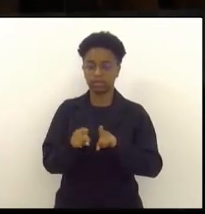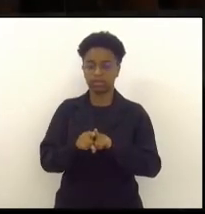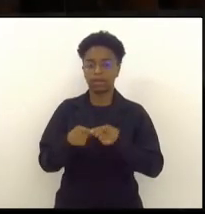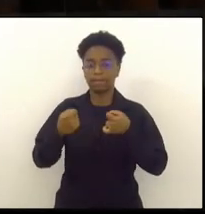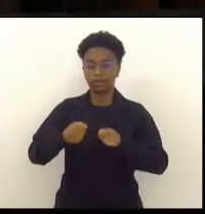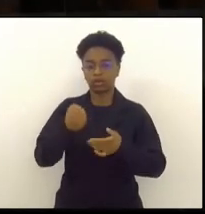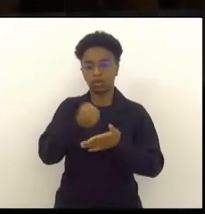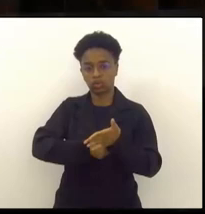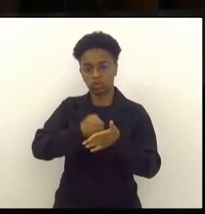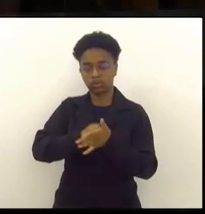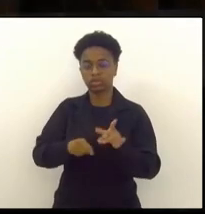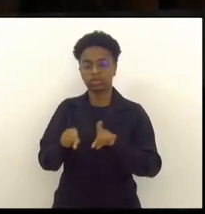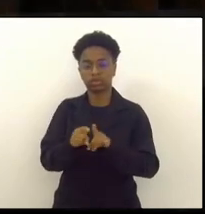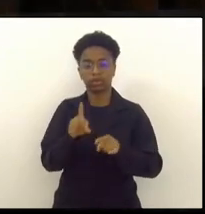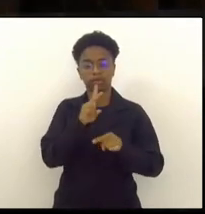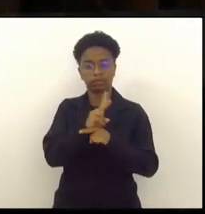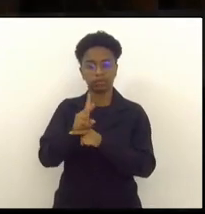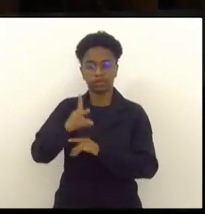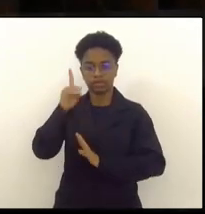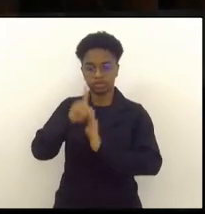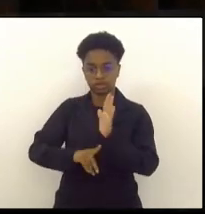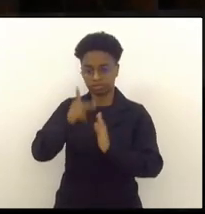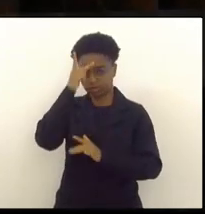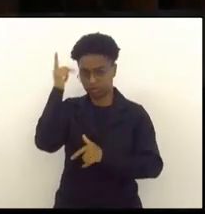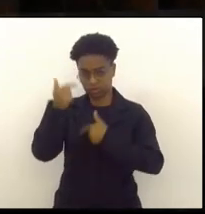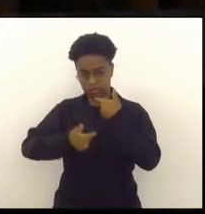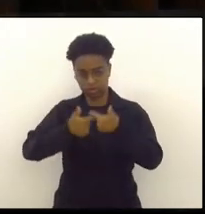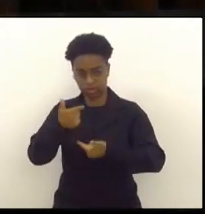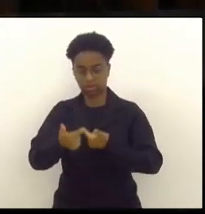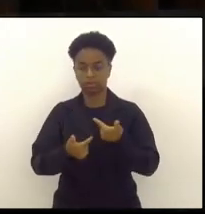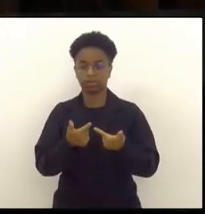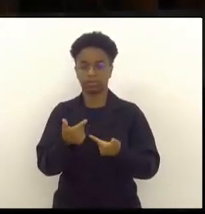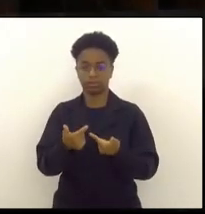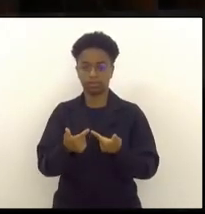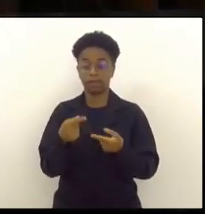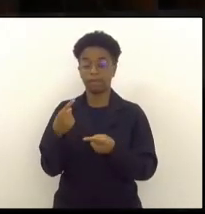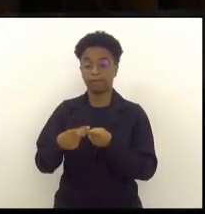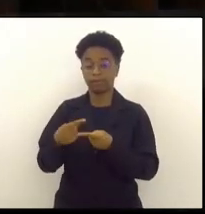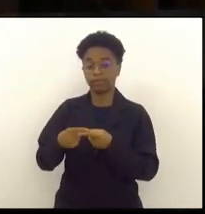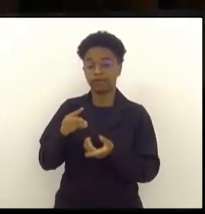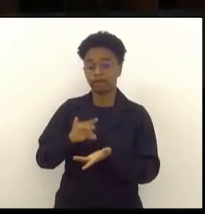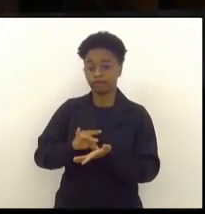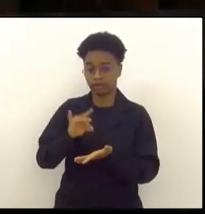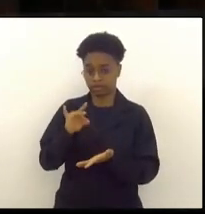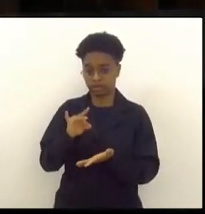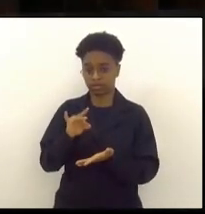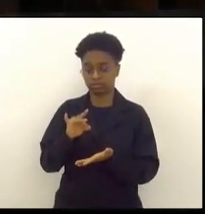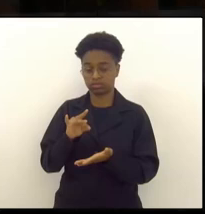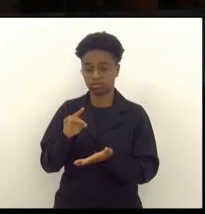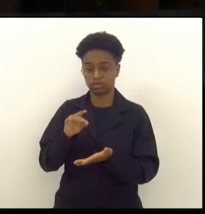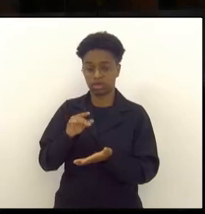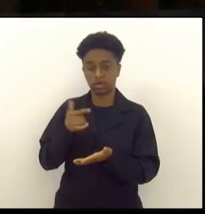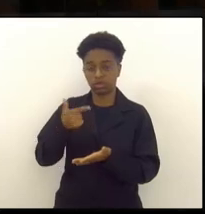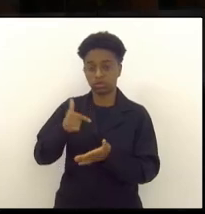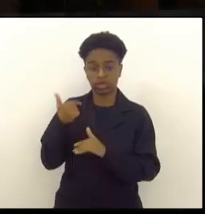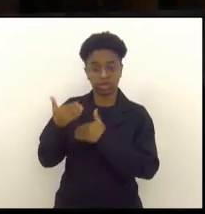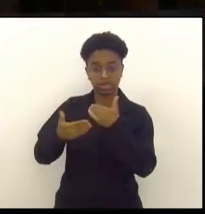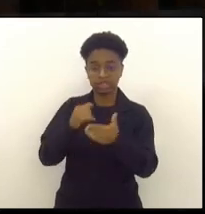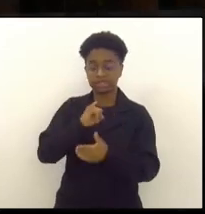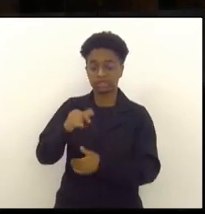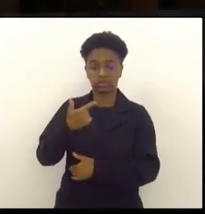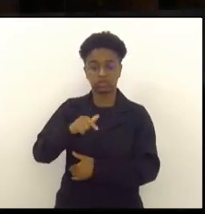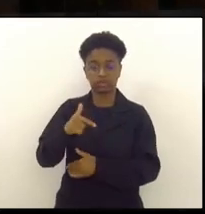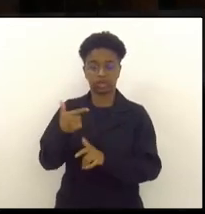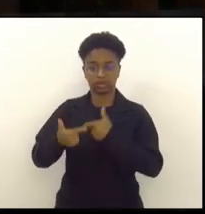da luta e da preservação dos direitos dos trabalhadores e das trabalhadoras, porque, de fato, não há progresso sem